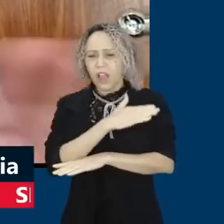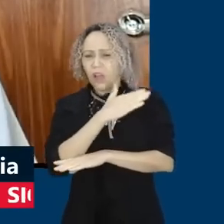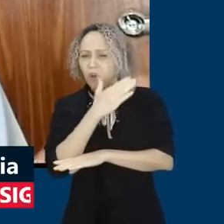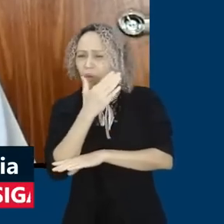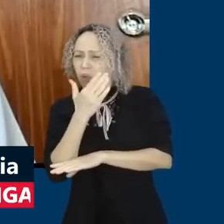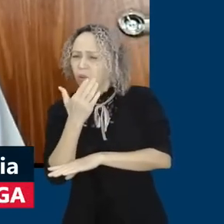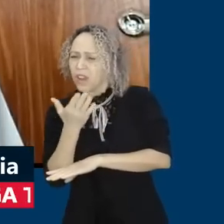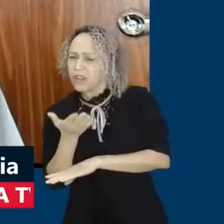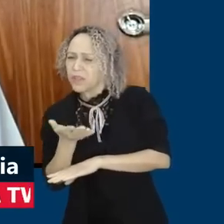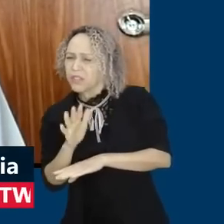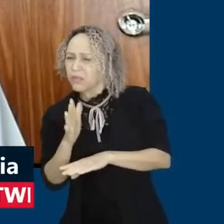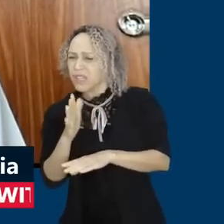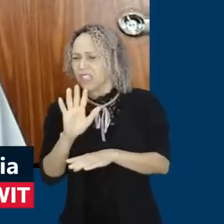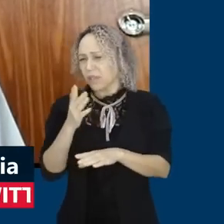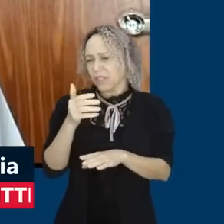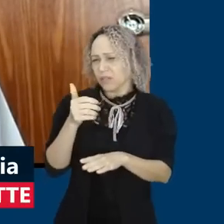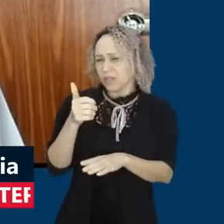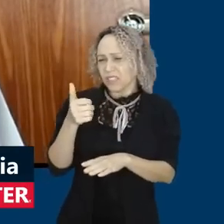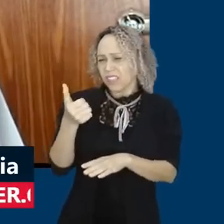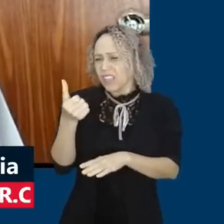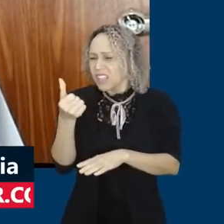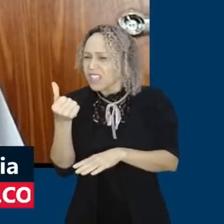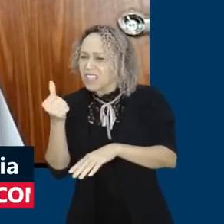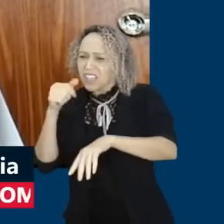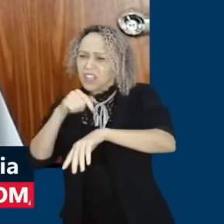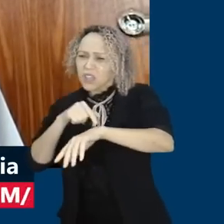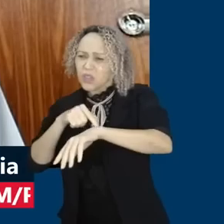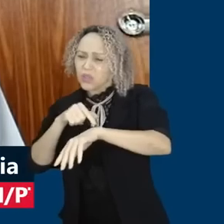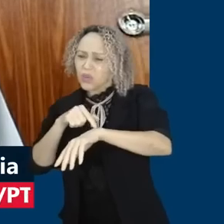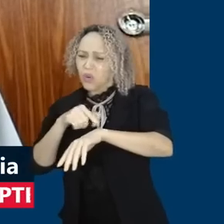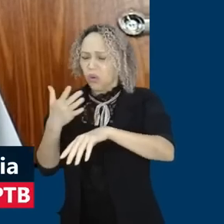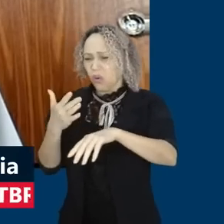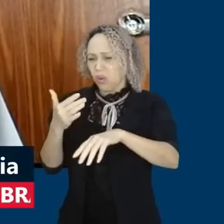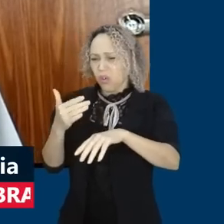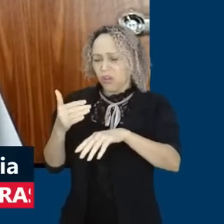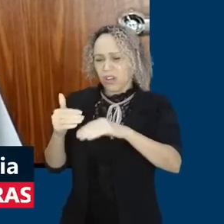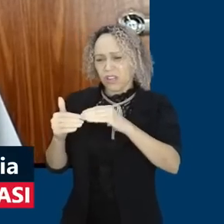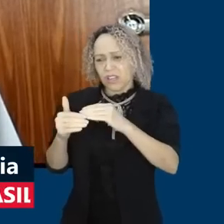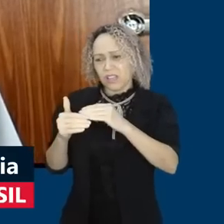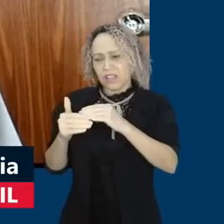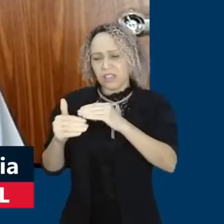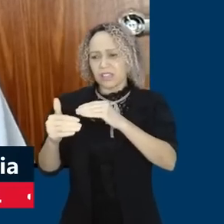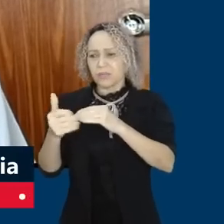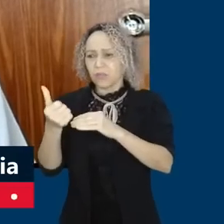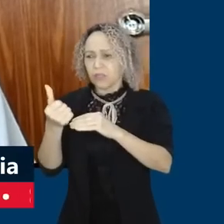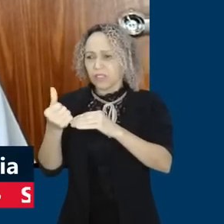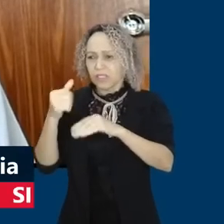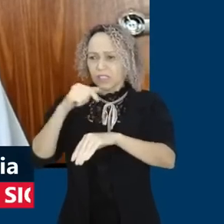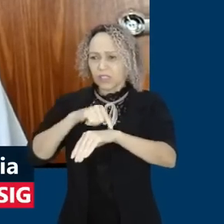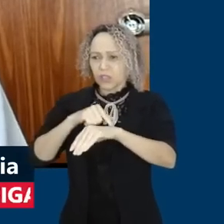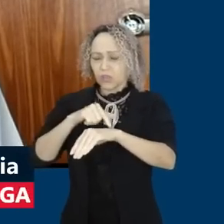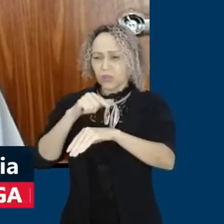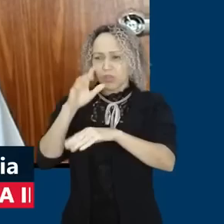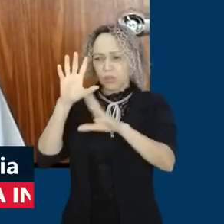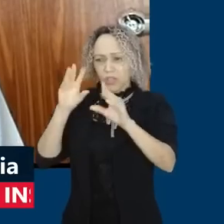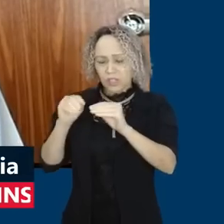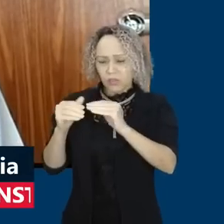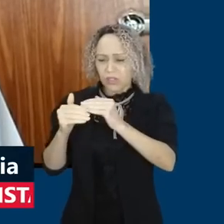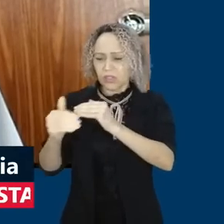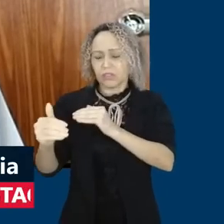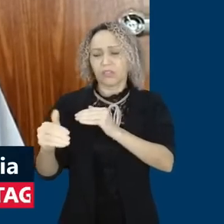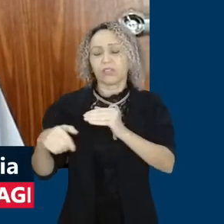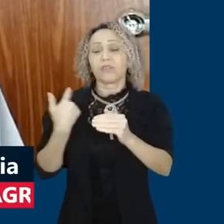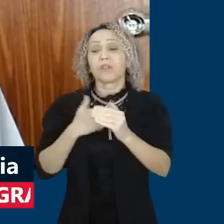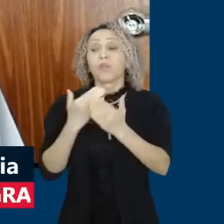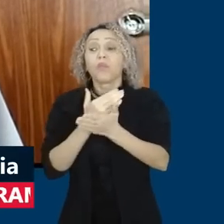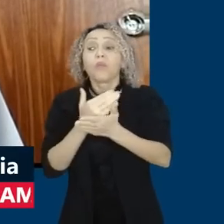sendo finalizados e a partir das 18 devemos começar a votar já imediatamente essa PEC e espero, pelo menos,